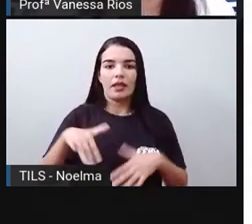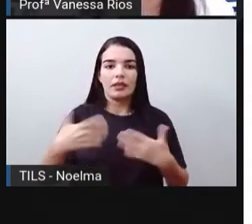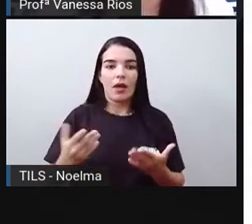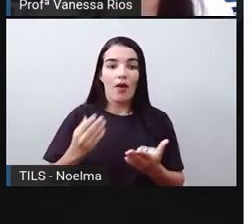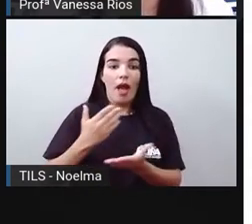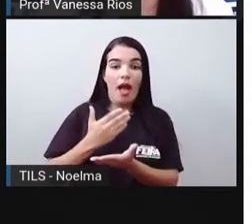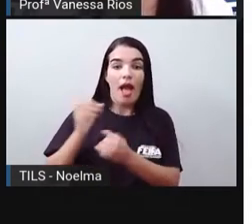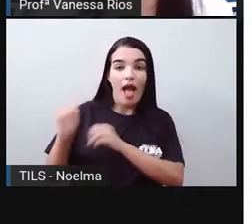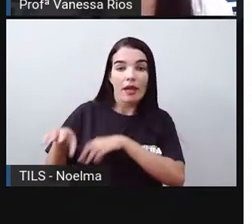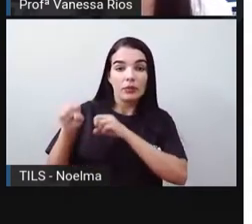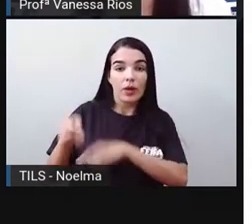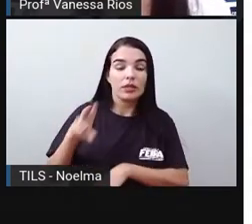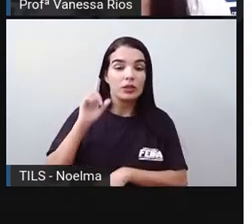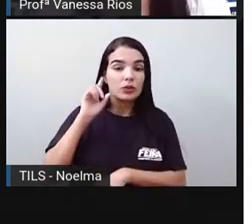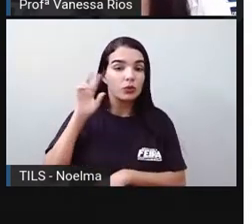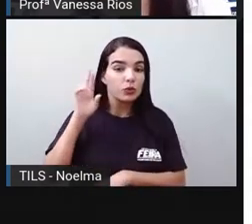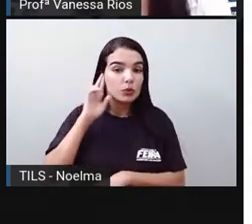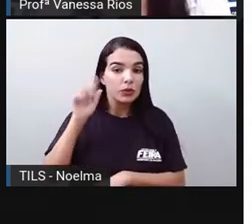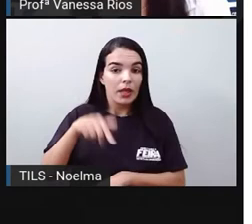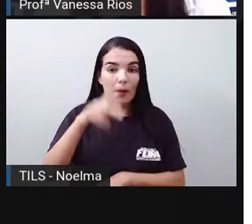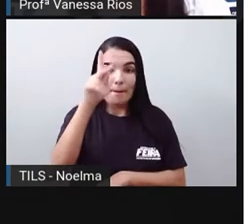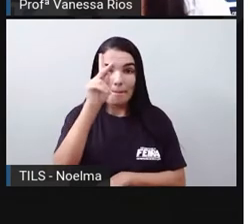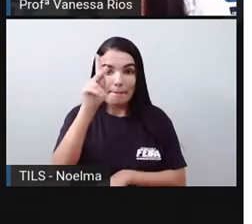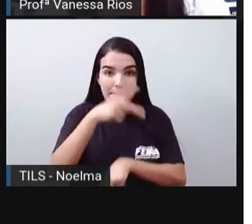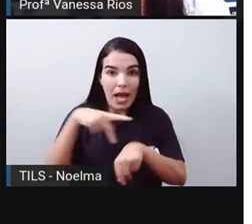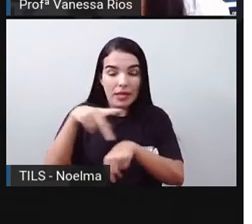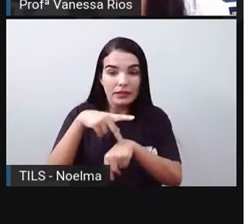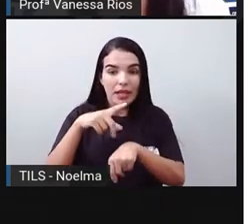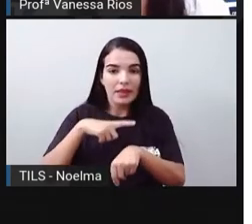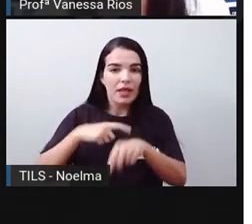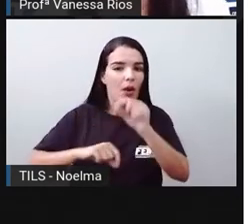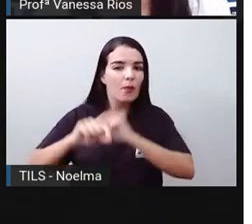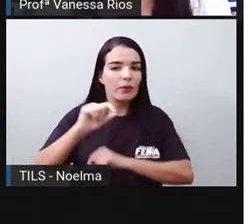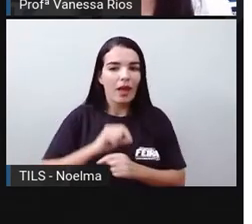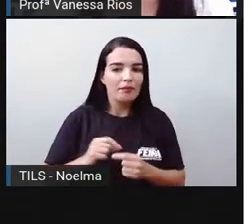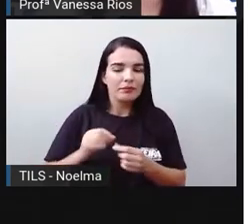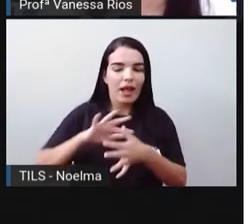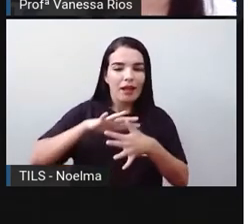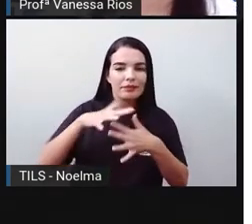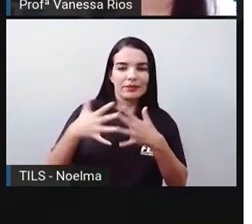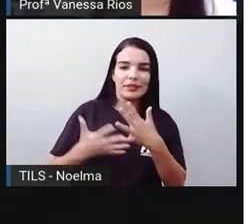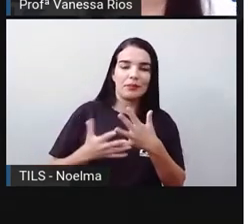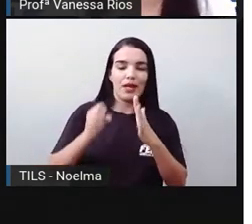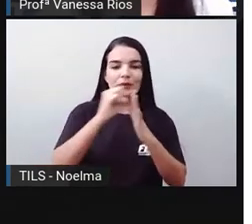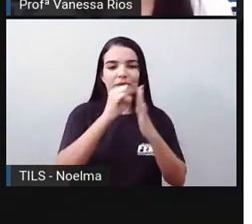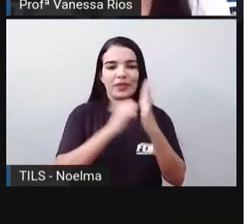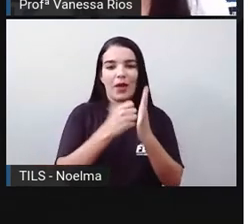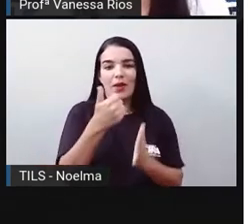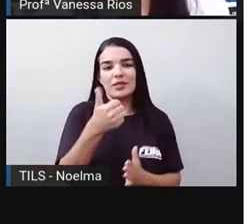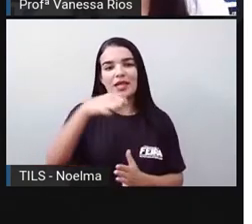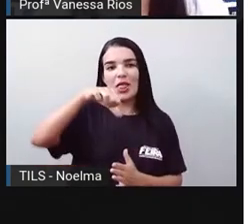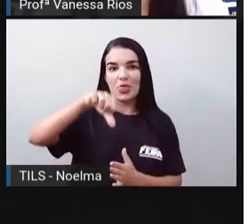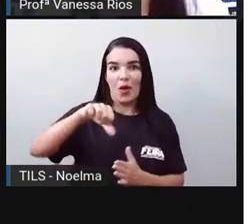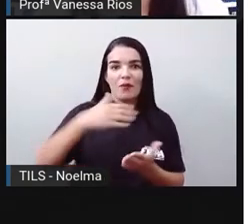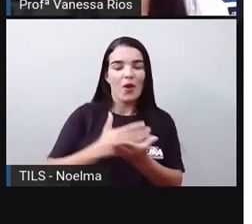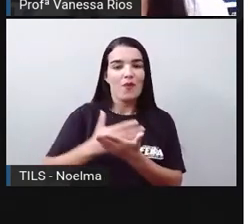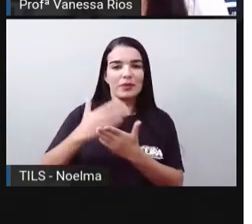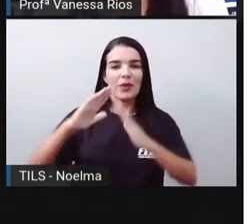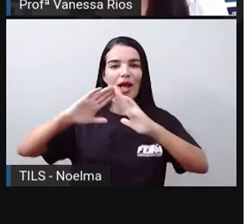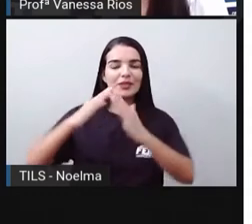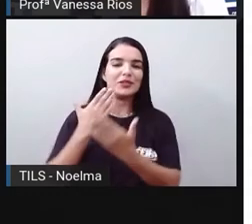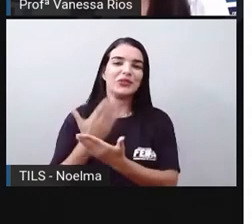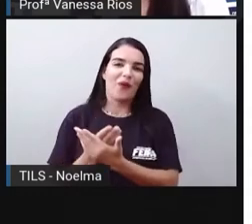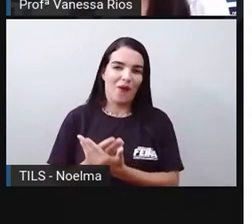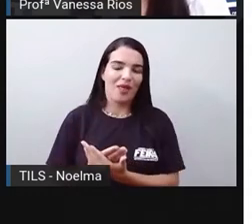Libras, remonta à instalação da primeira escola para surdos no século XIX. Então, as lutas, não é, para